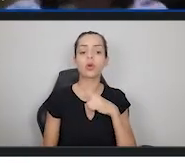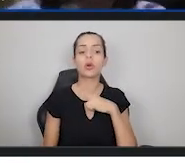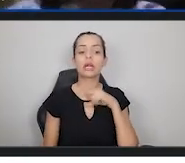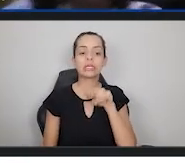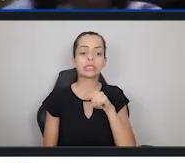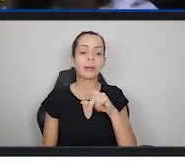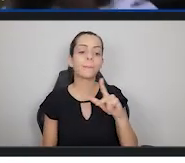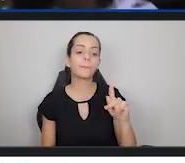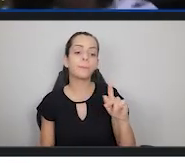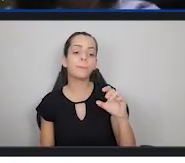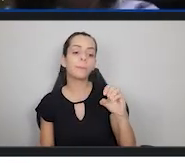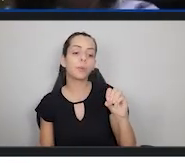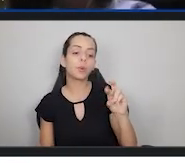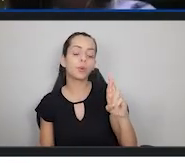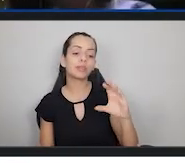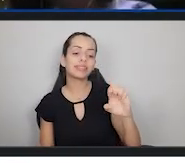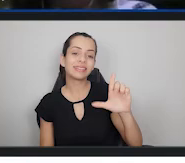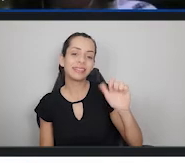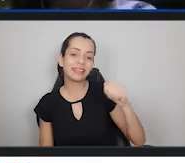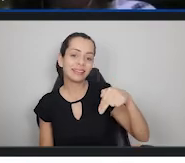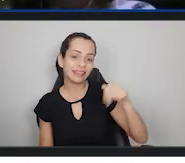né? E aqui